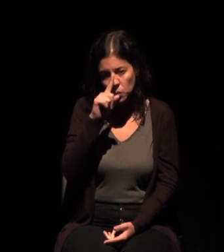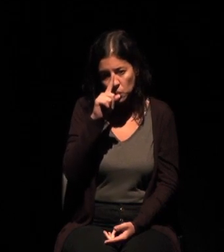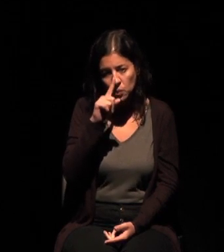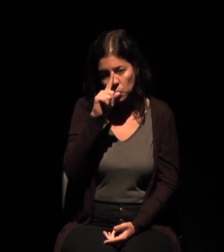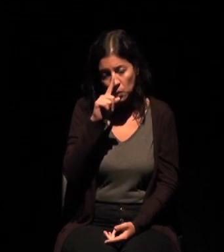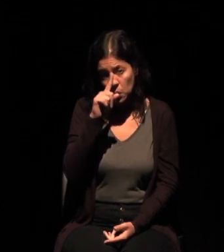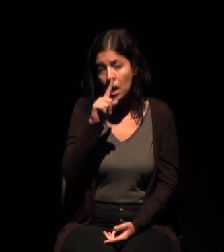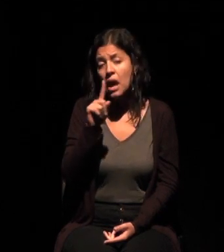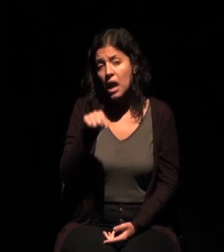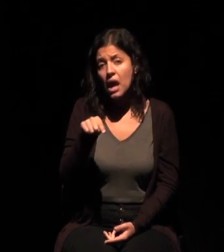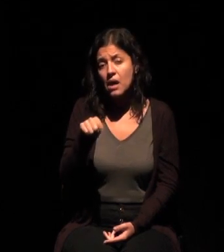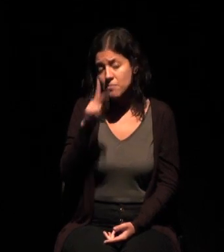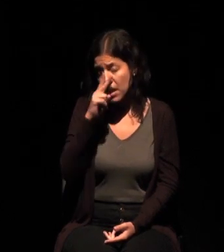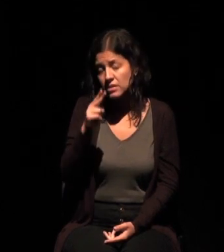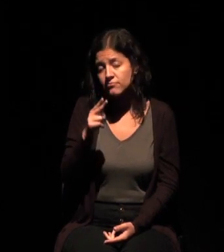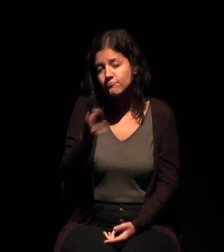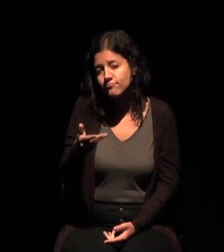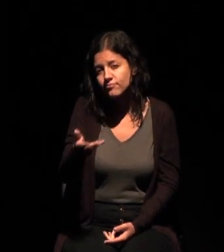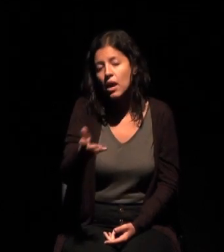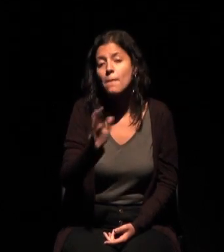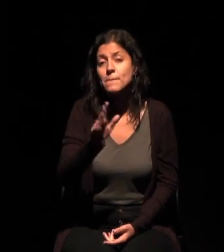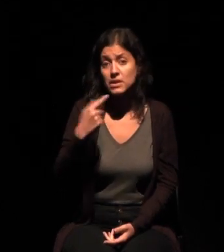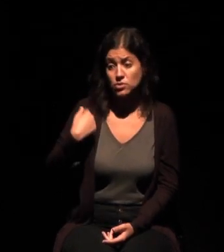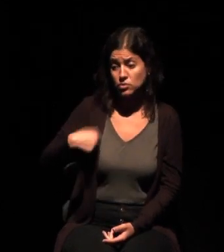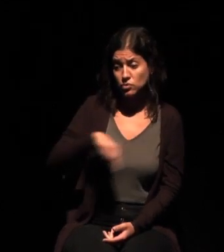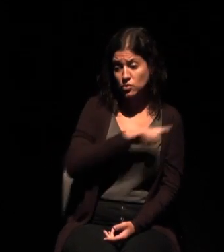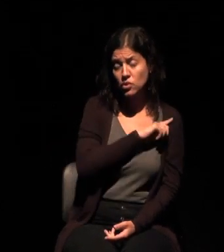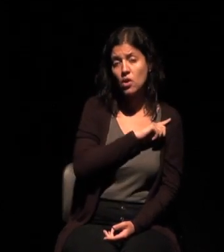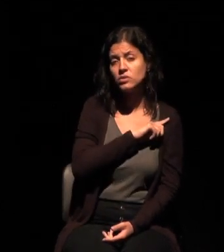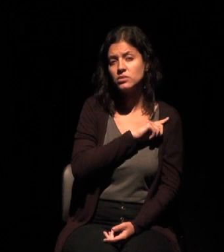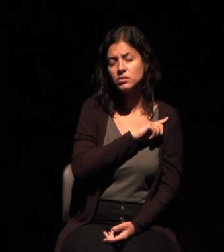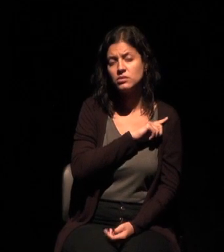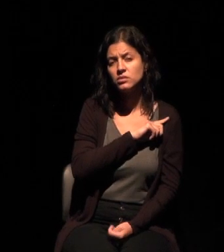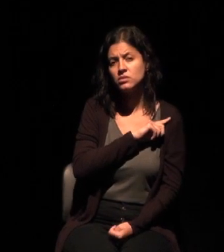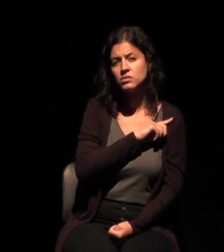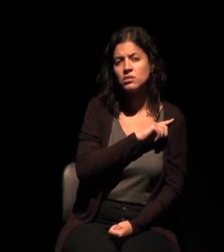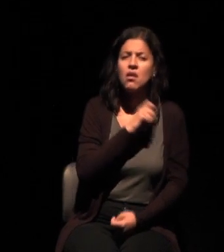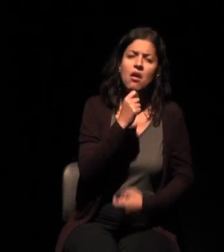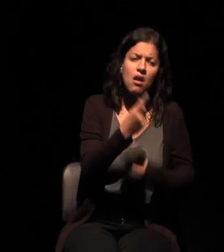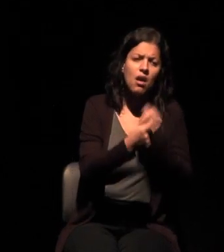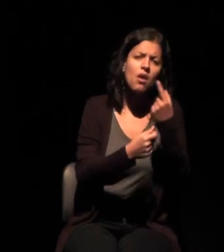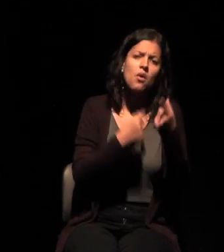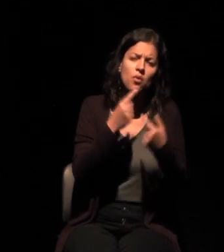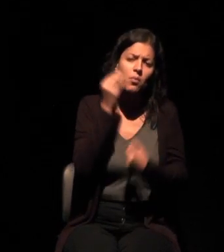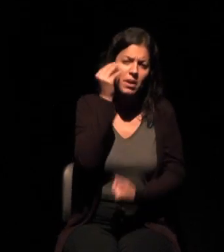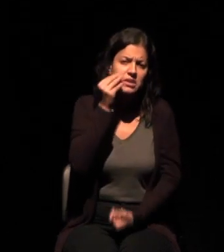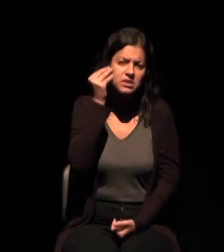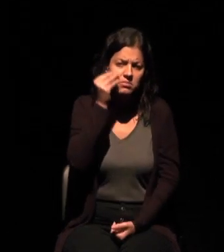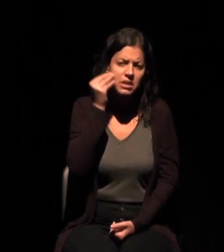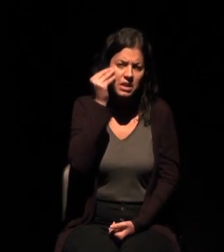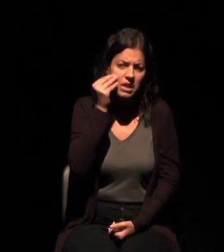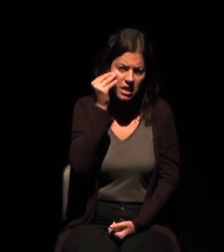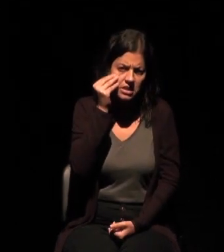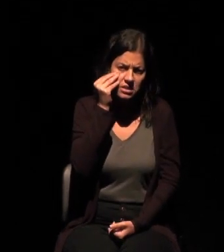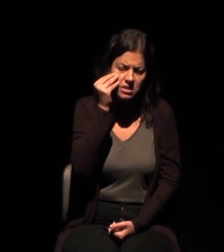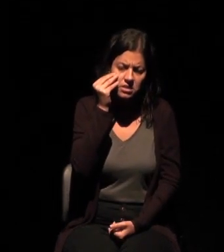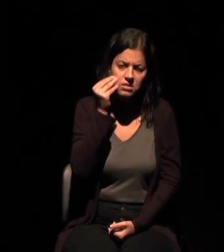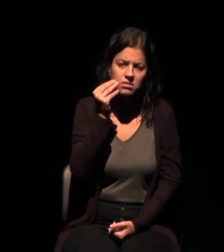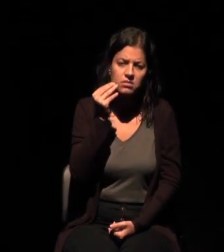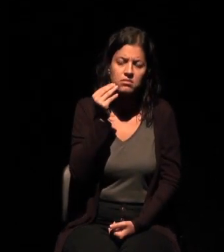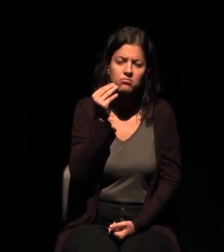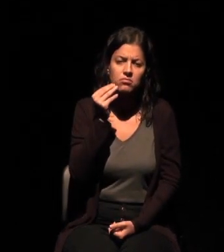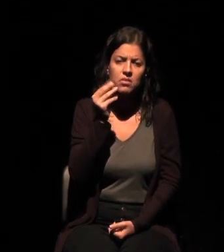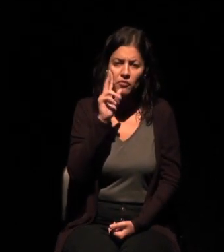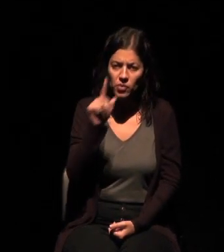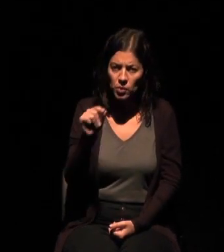e j mas a verdade é que nós vimos muitos tivermos algumas experiências com constituições destas em que os capitais